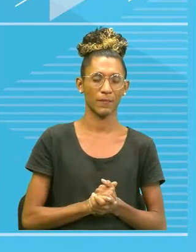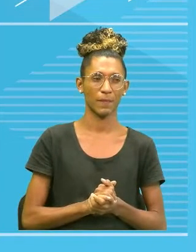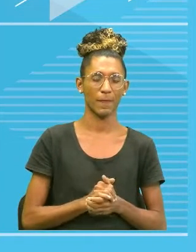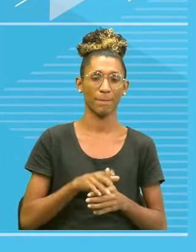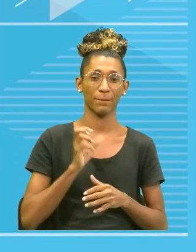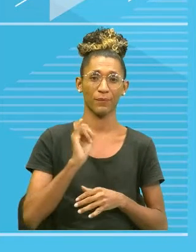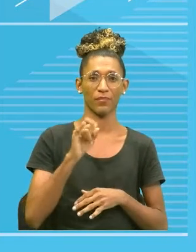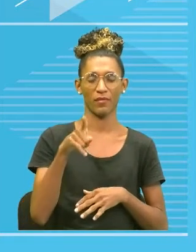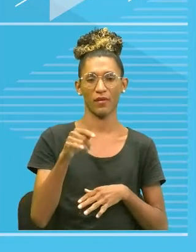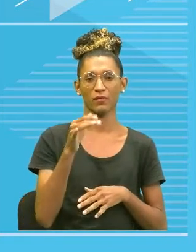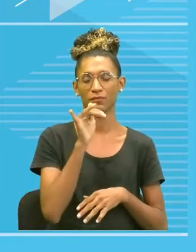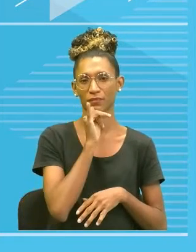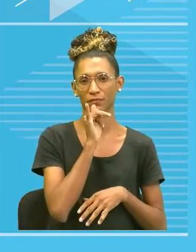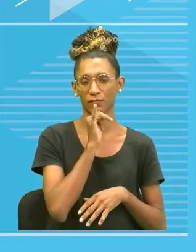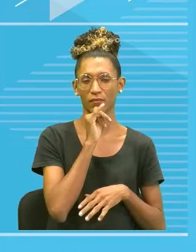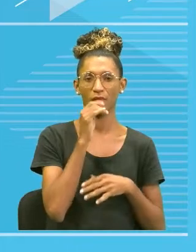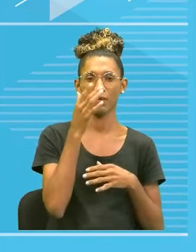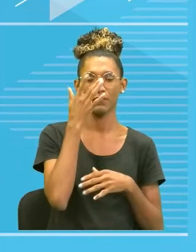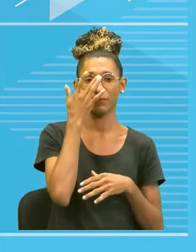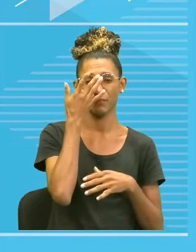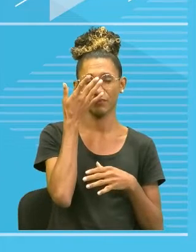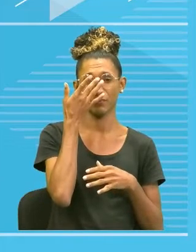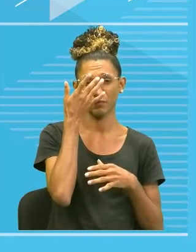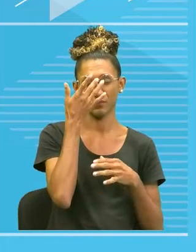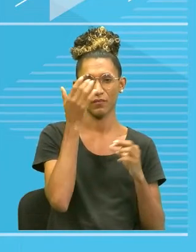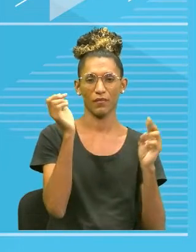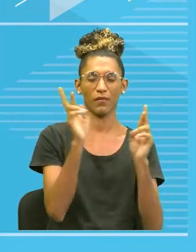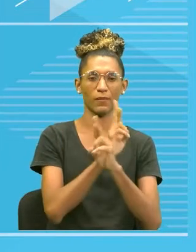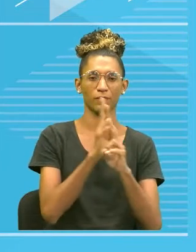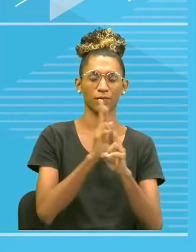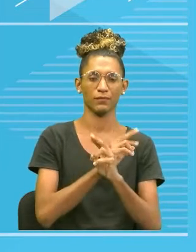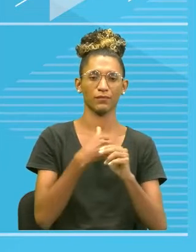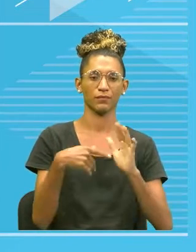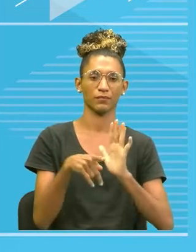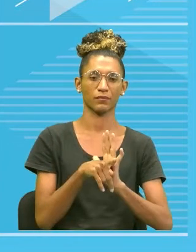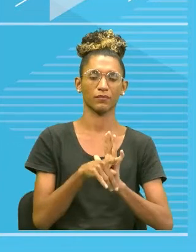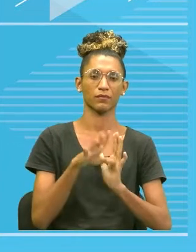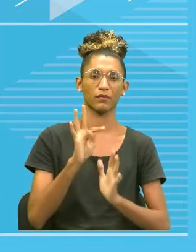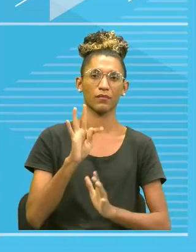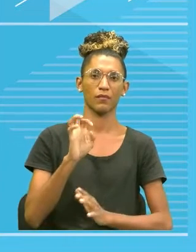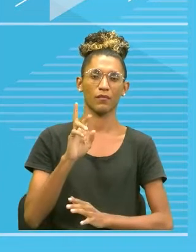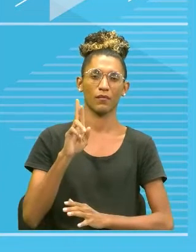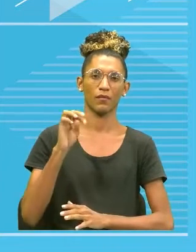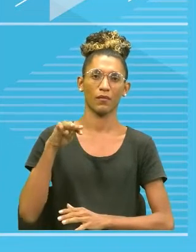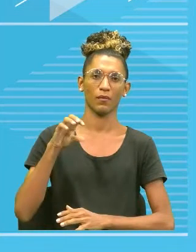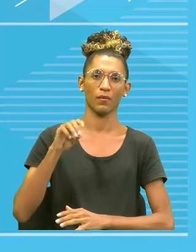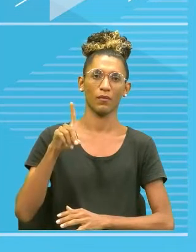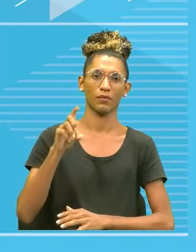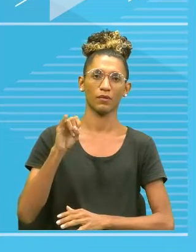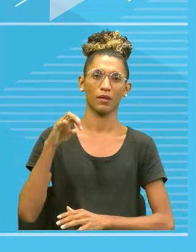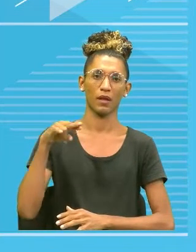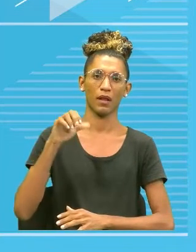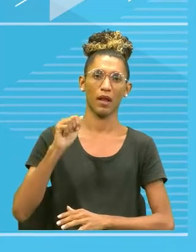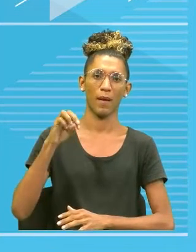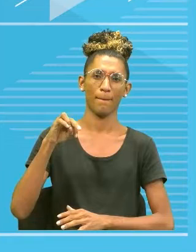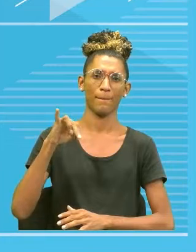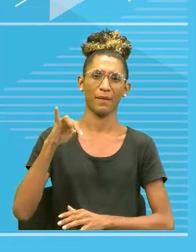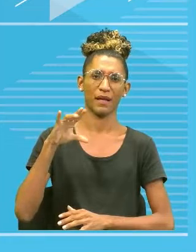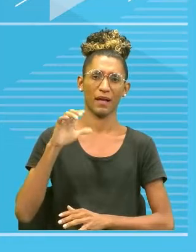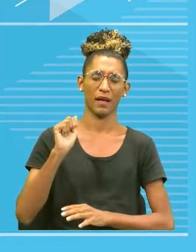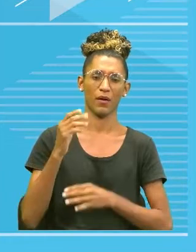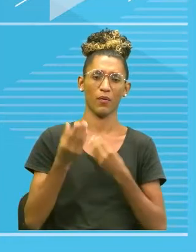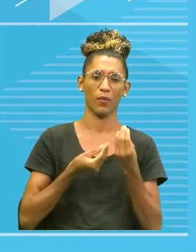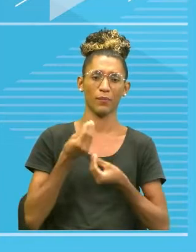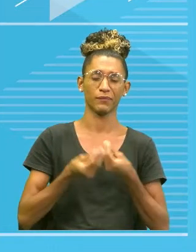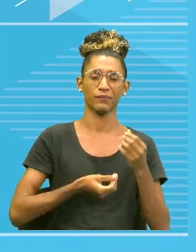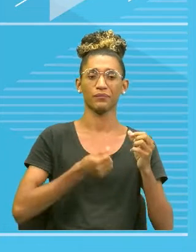se você pegar lá na relação das leis da termodinâmica, a gente tem que essa variação de volume pela variação de pressão